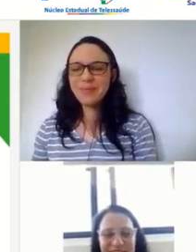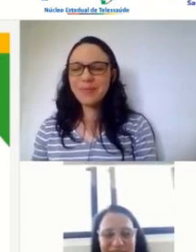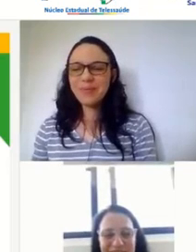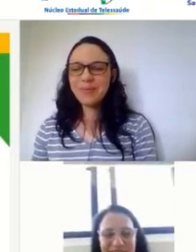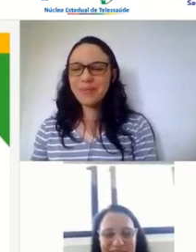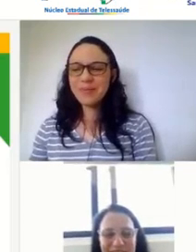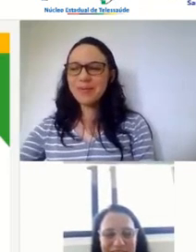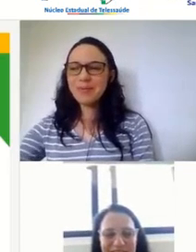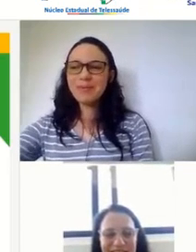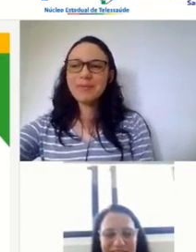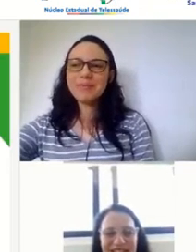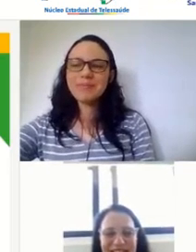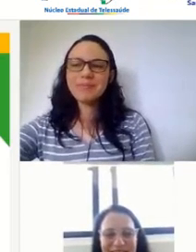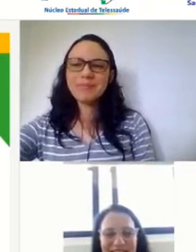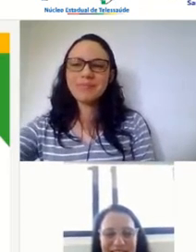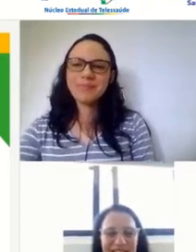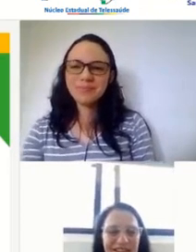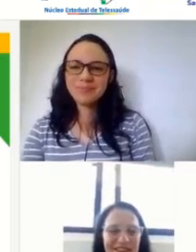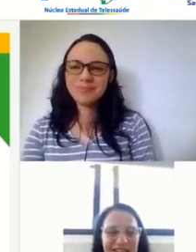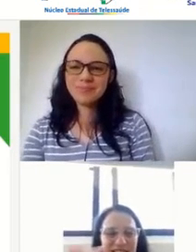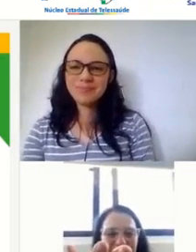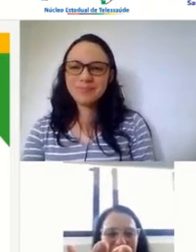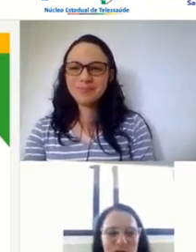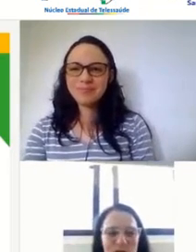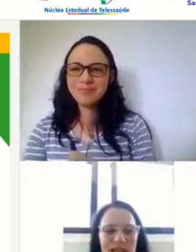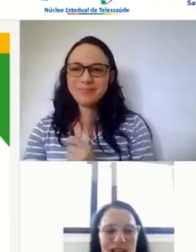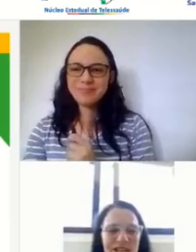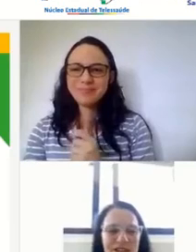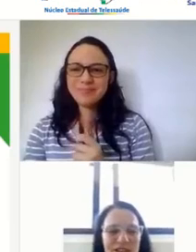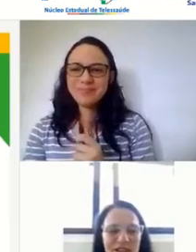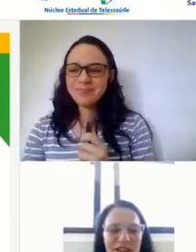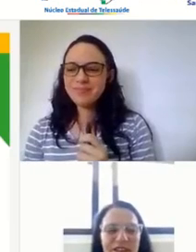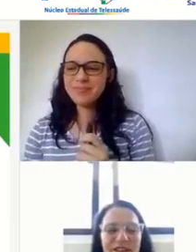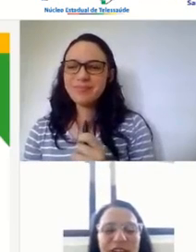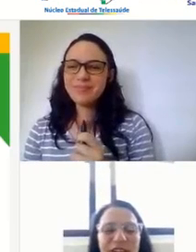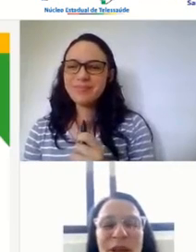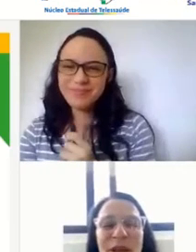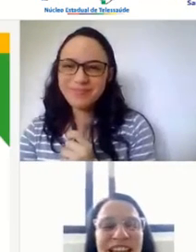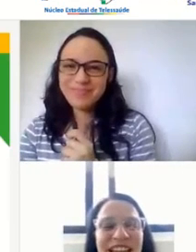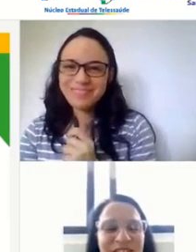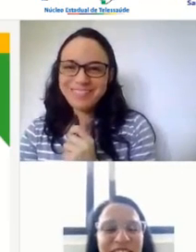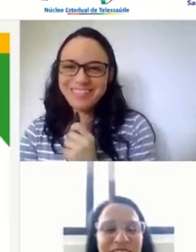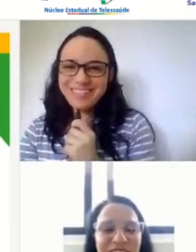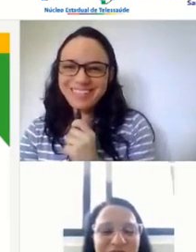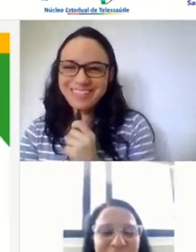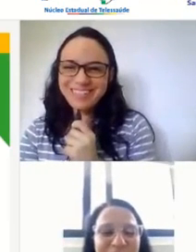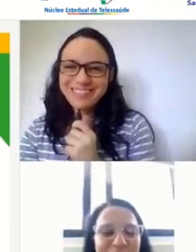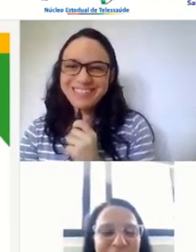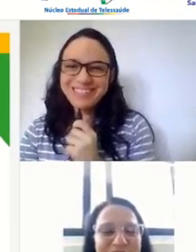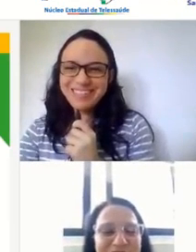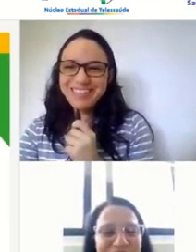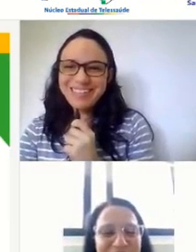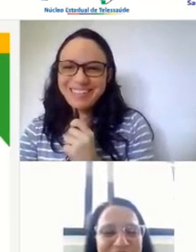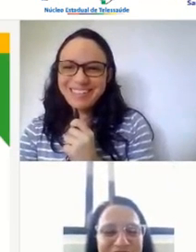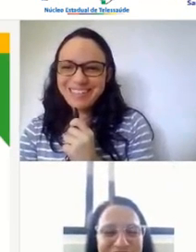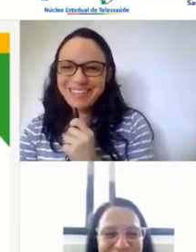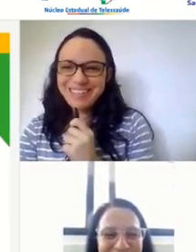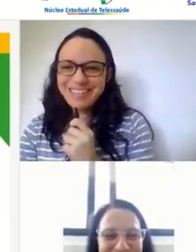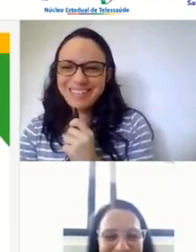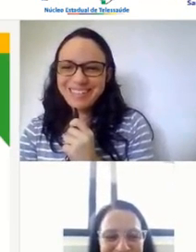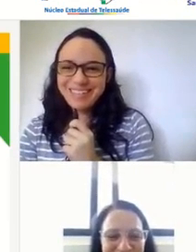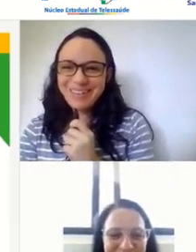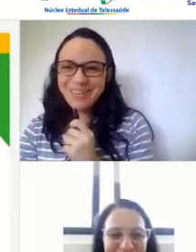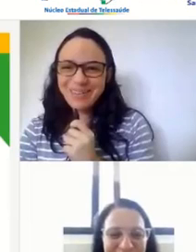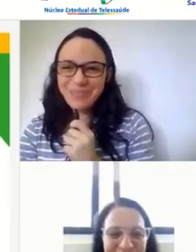é igual meninas fala eu quero ouvir você para mim foi um prazer sua experiência